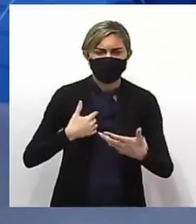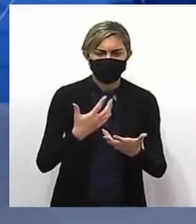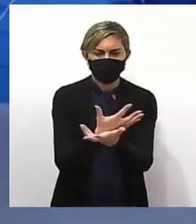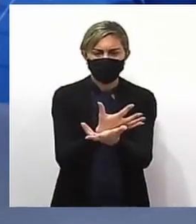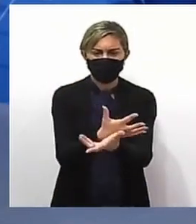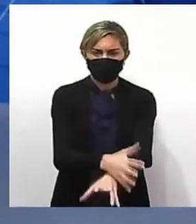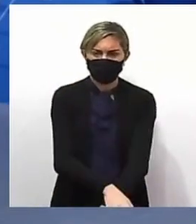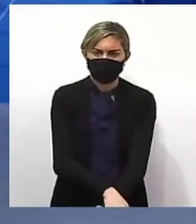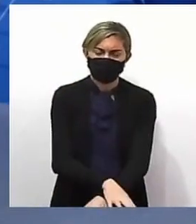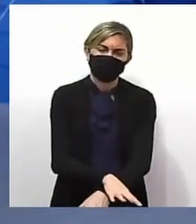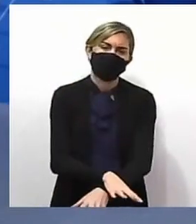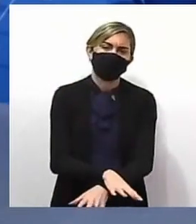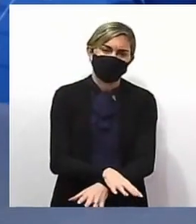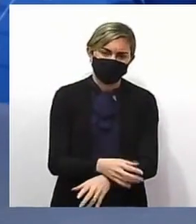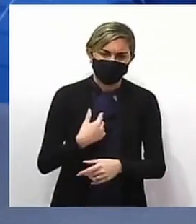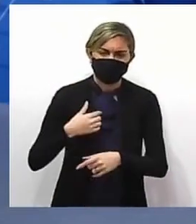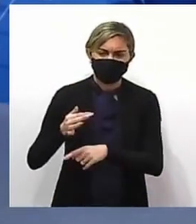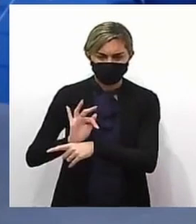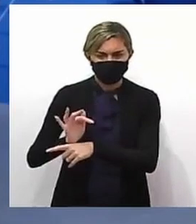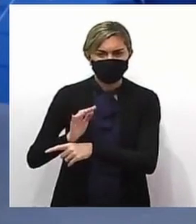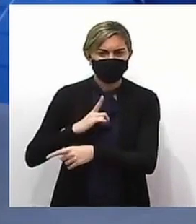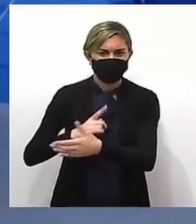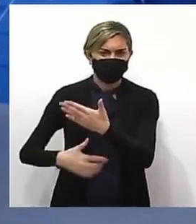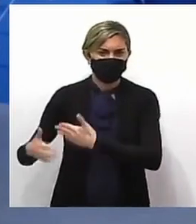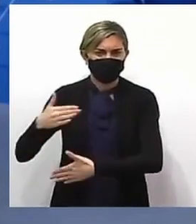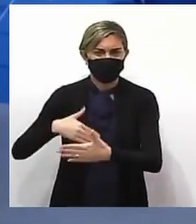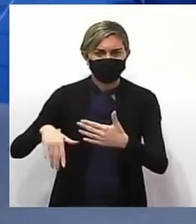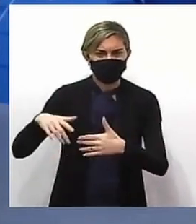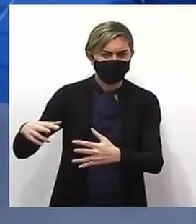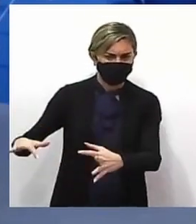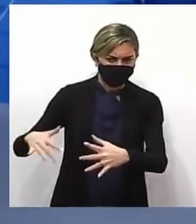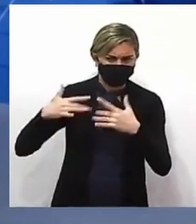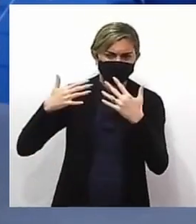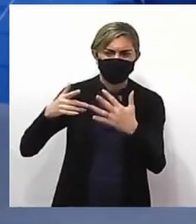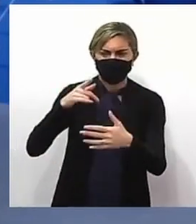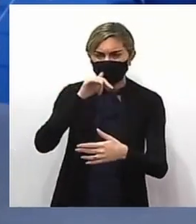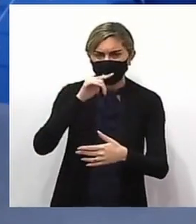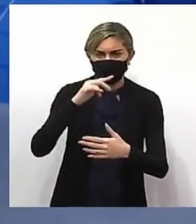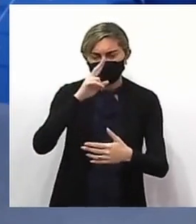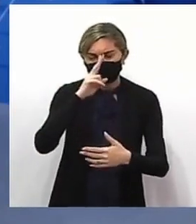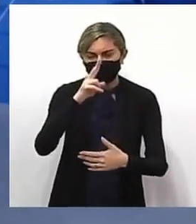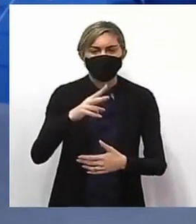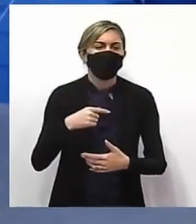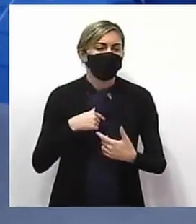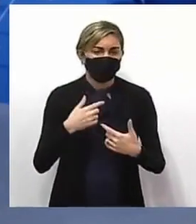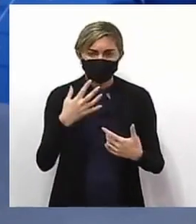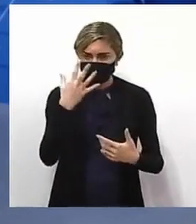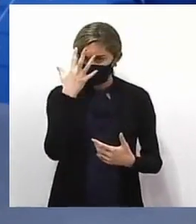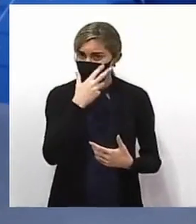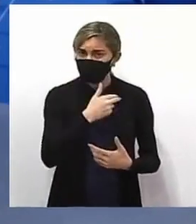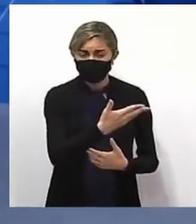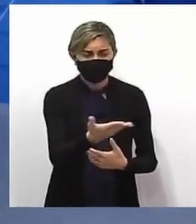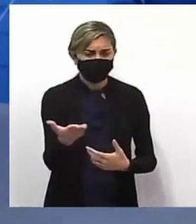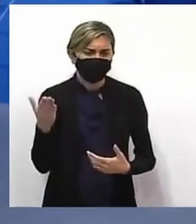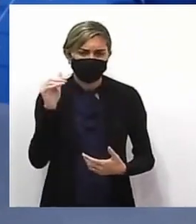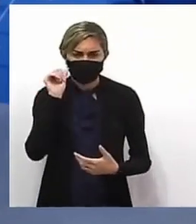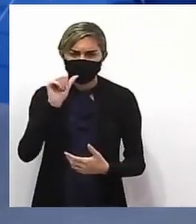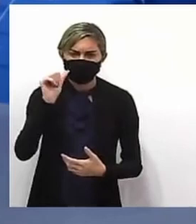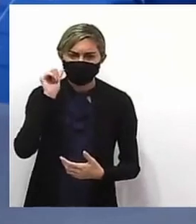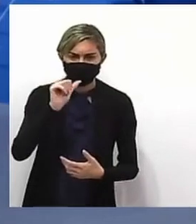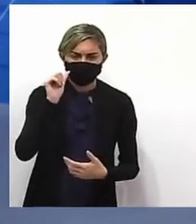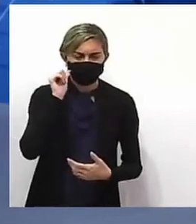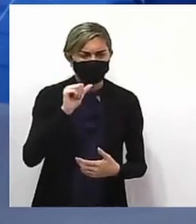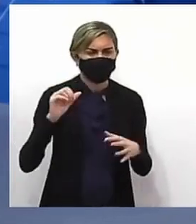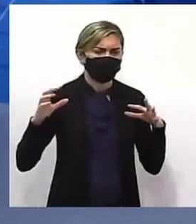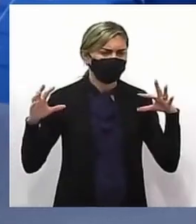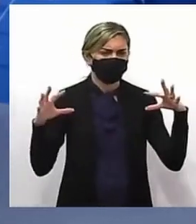seca, né? Entre Marés é um filme que tem essa relação com a maré muito forte. E foi uma sessão muito bonita, todas as mulheres